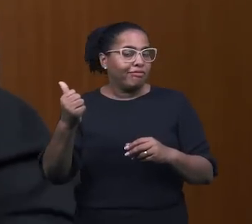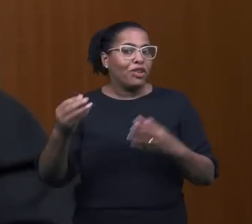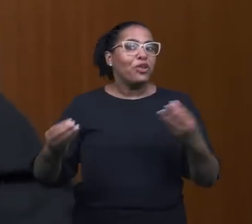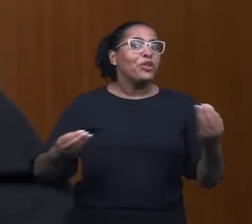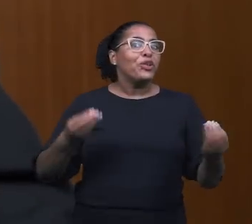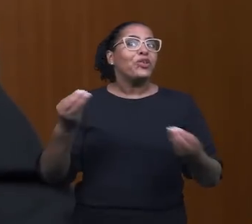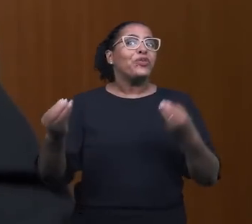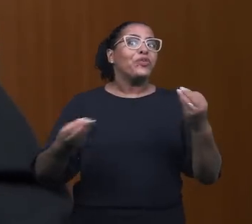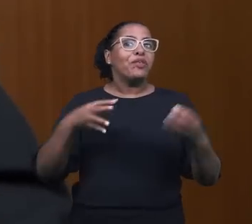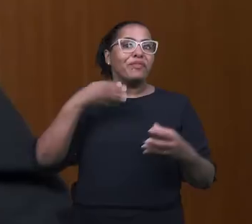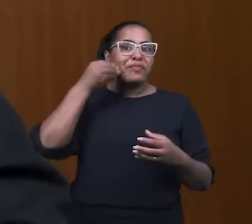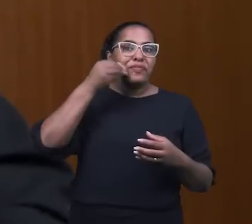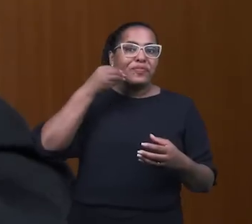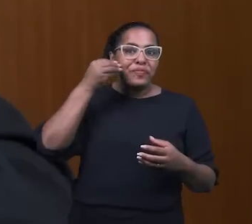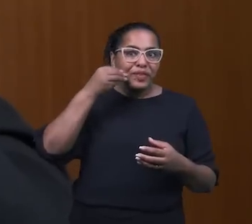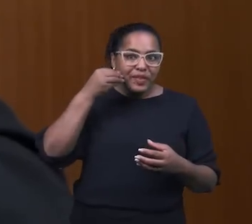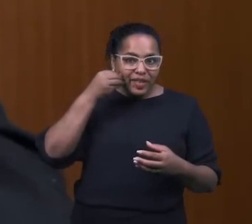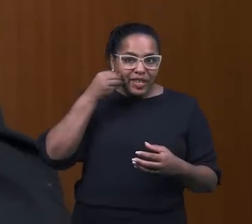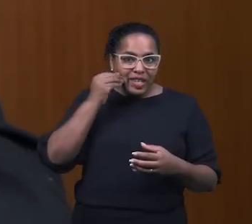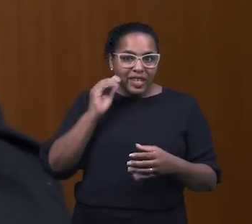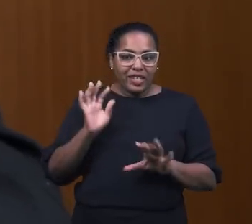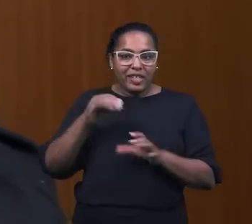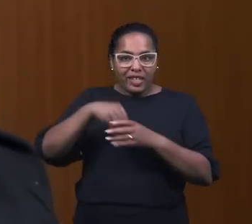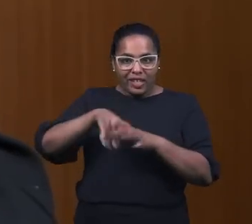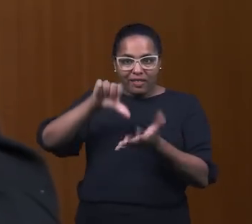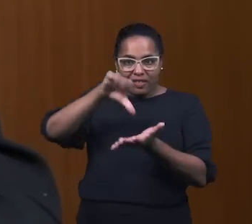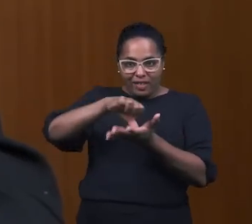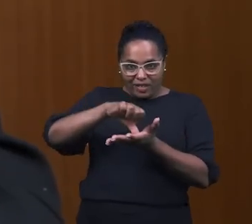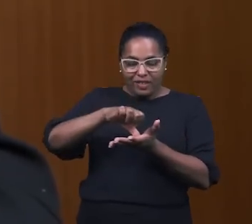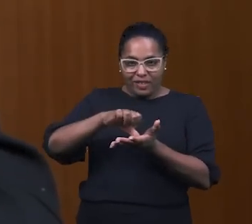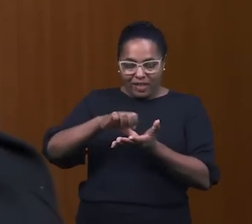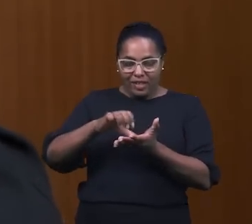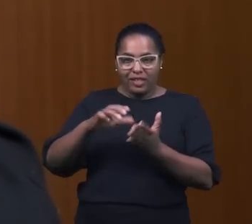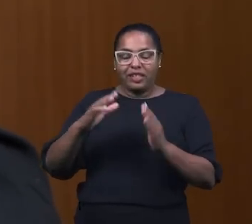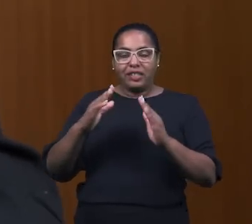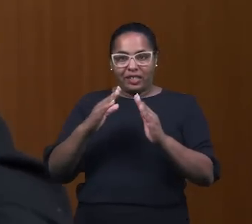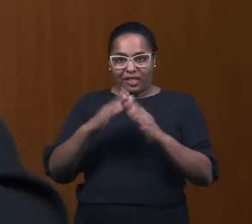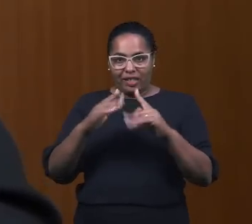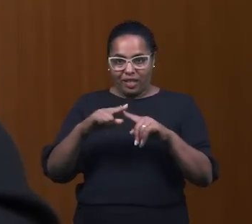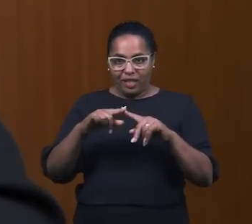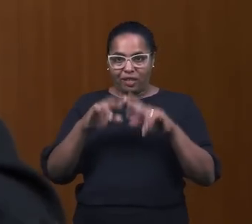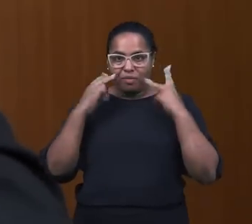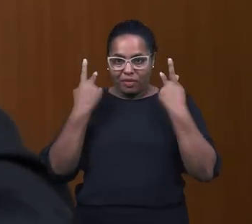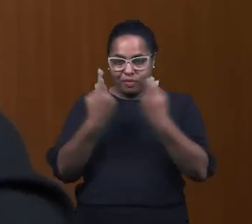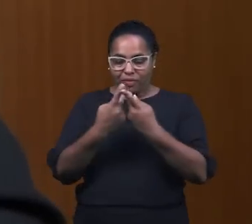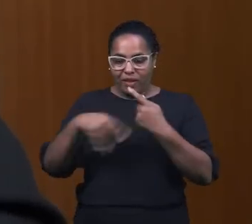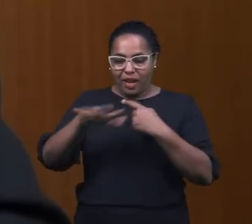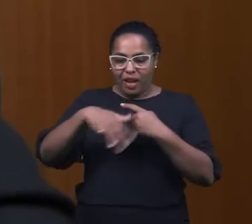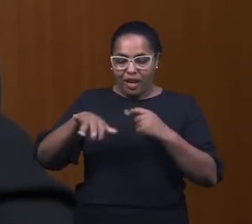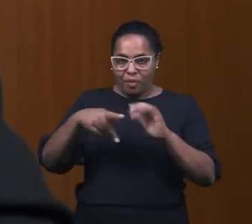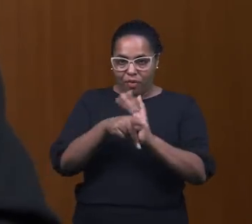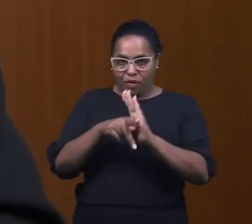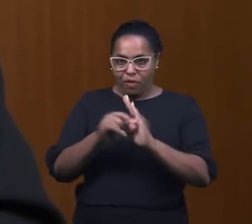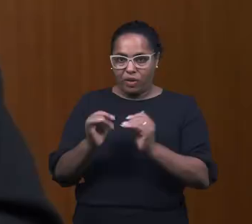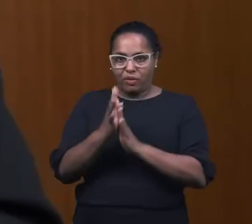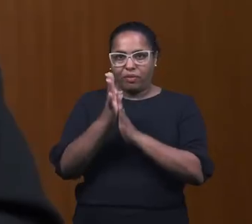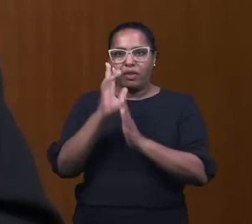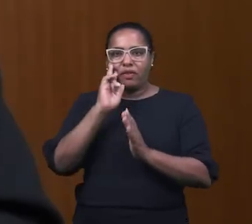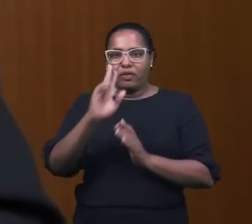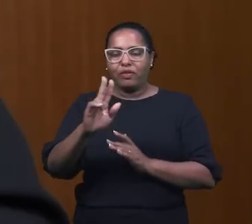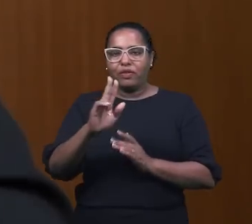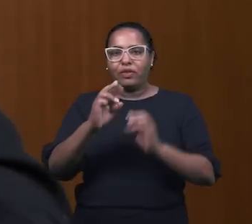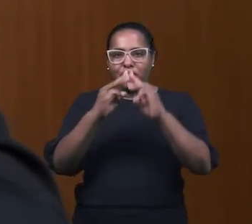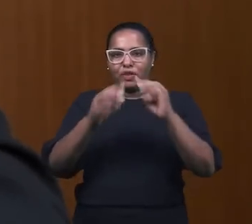como é que a gente vive essa experiência ali na sede da igreja, no presbitério, no departamento de louvor? Você vai ver hoje no